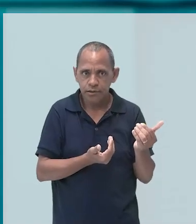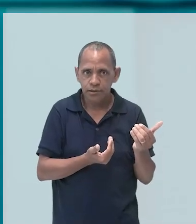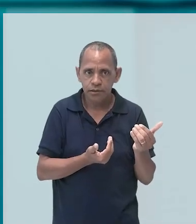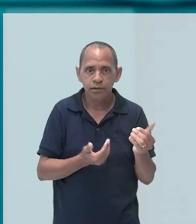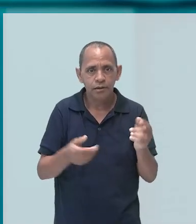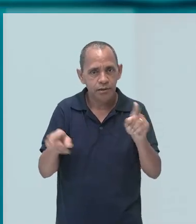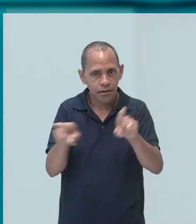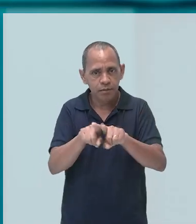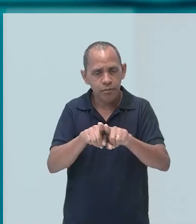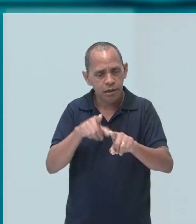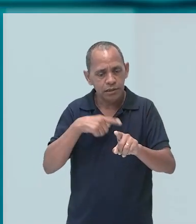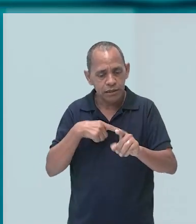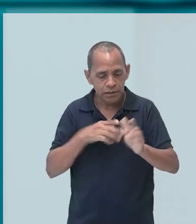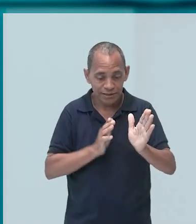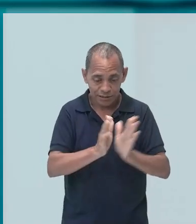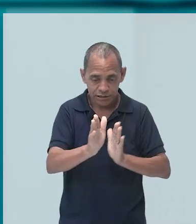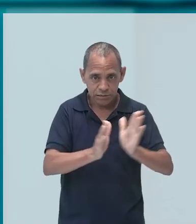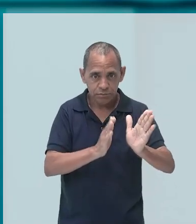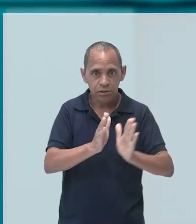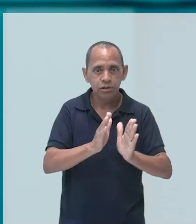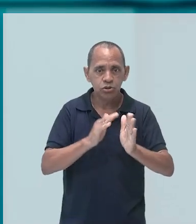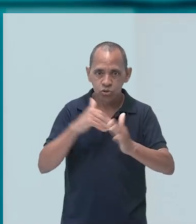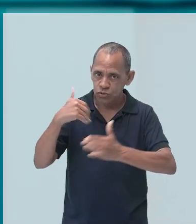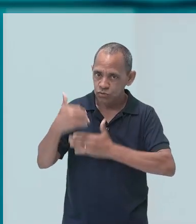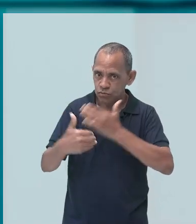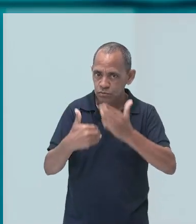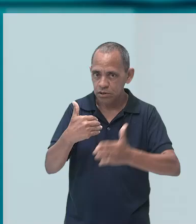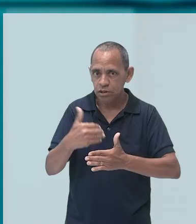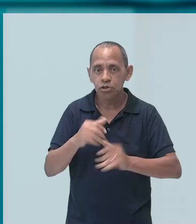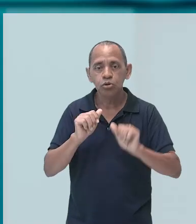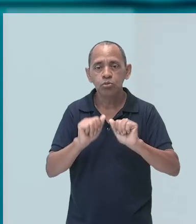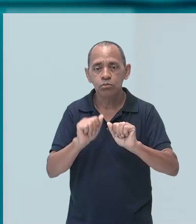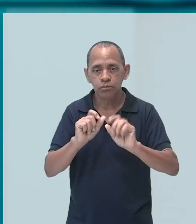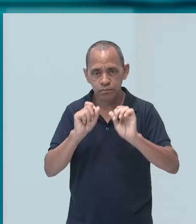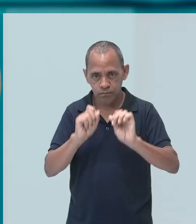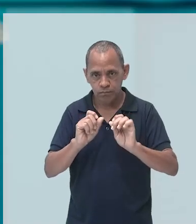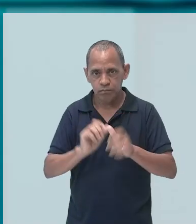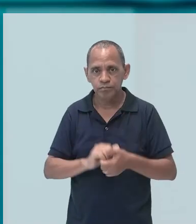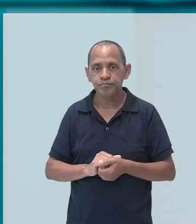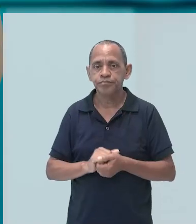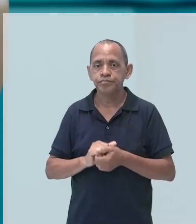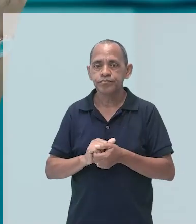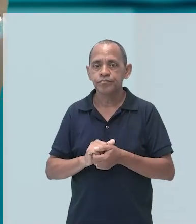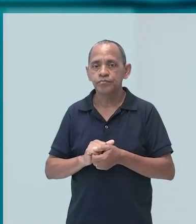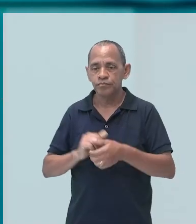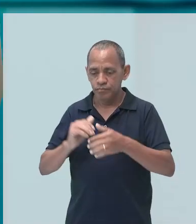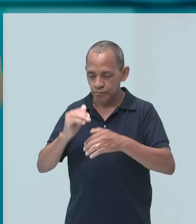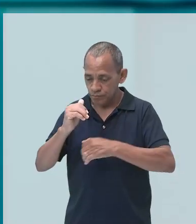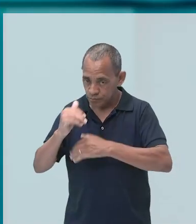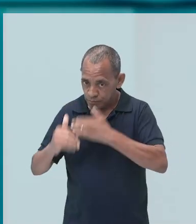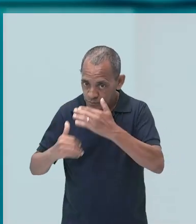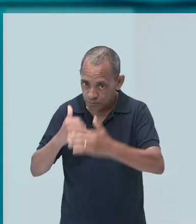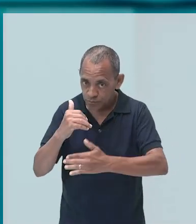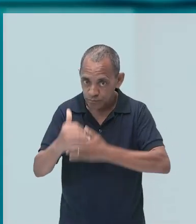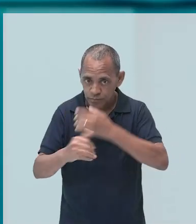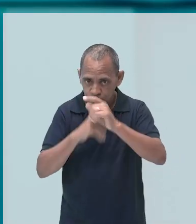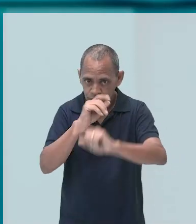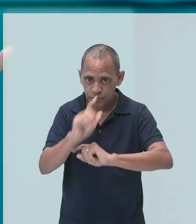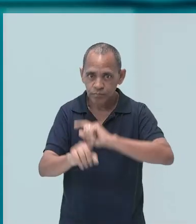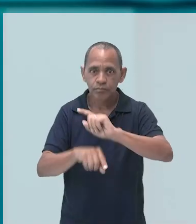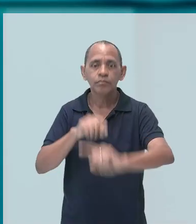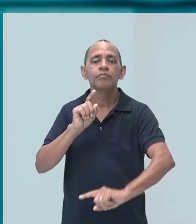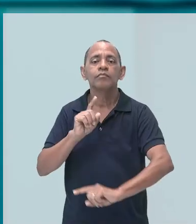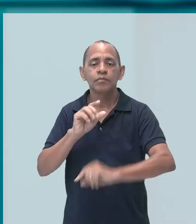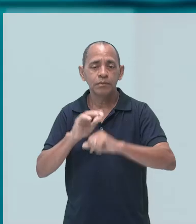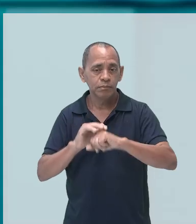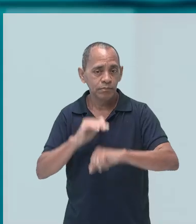adolescentes que estão nessa fase especial de desenvolvimento possam desenvolver-se nas suas